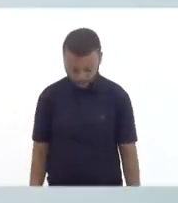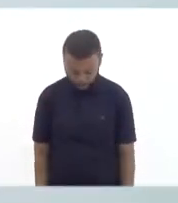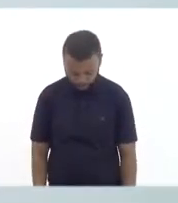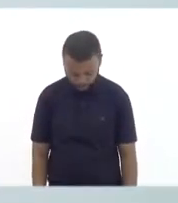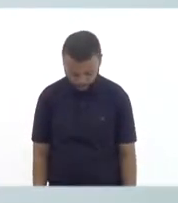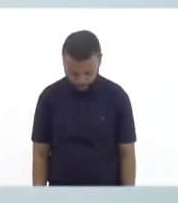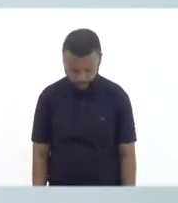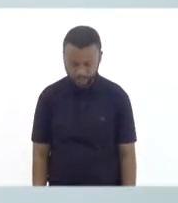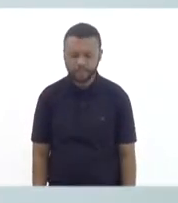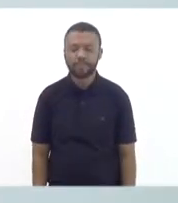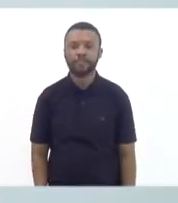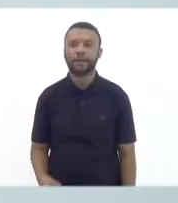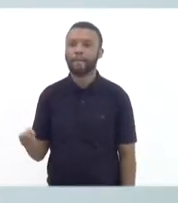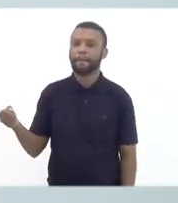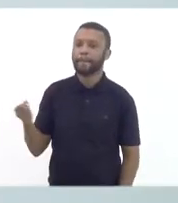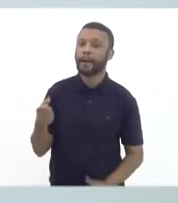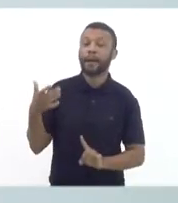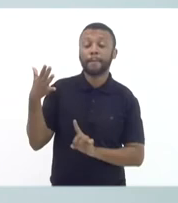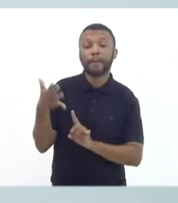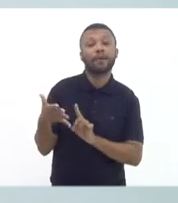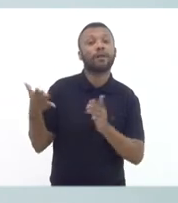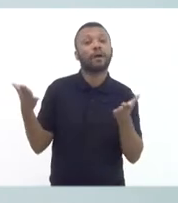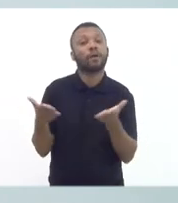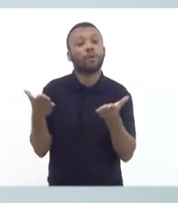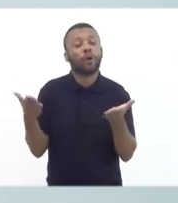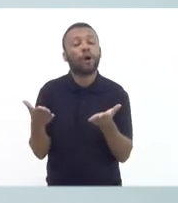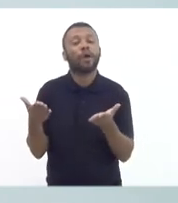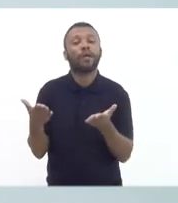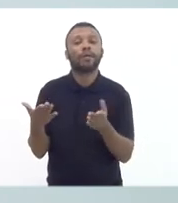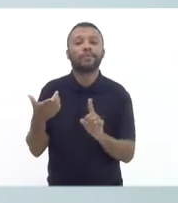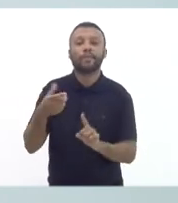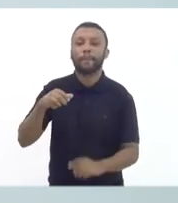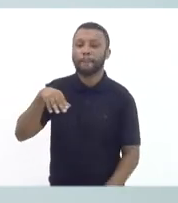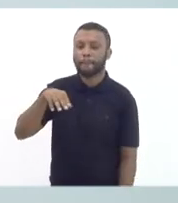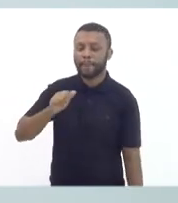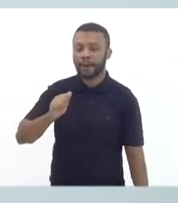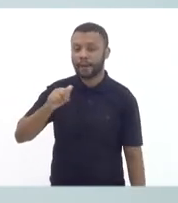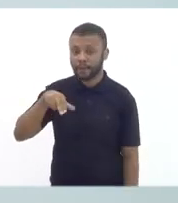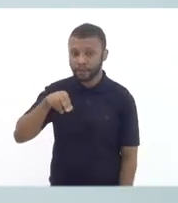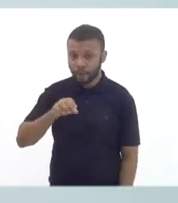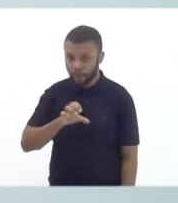Passar a palavra agora para o senhor Manuel Evangelista.